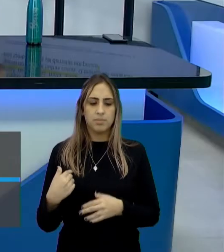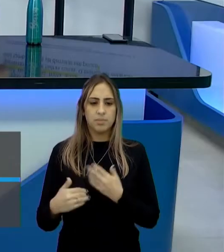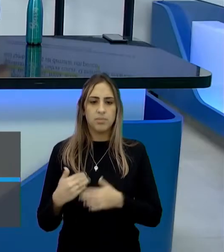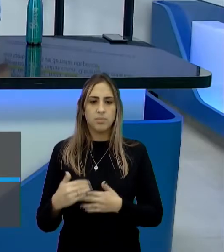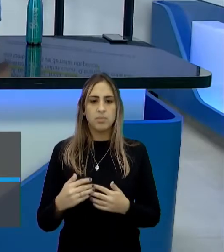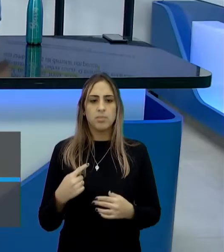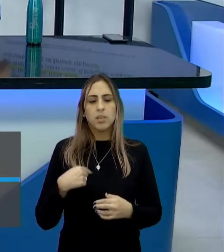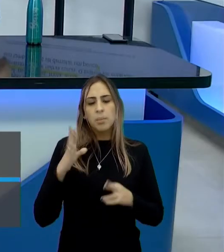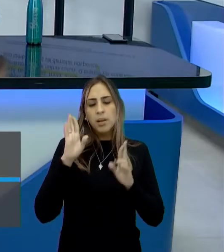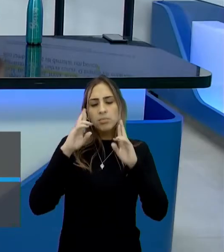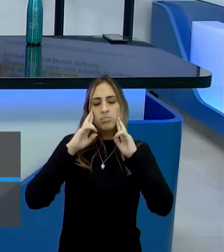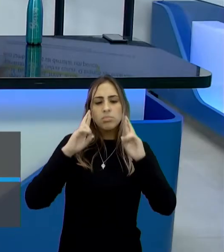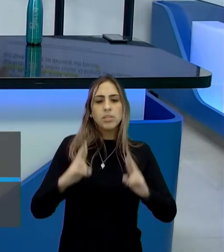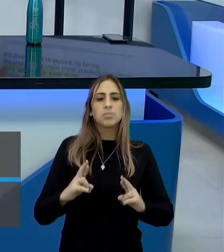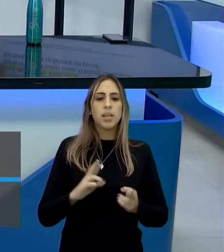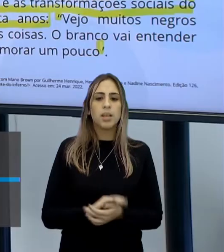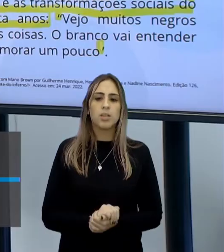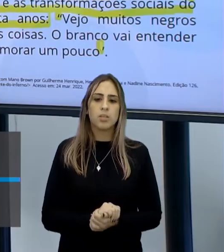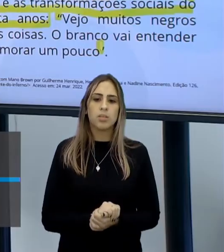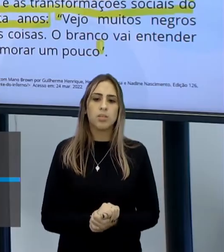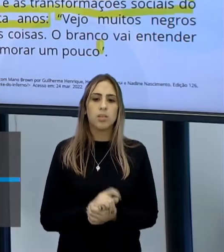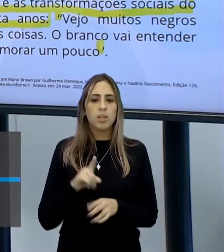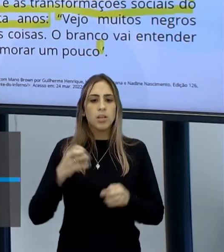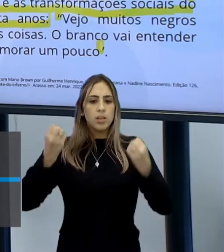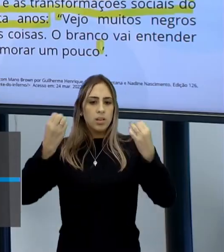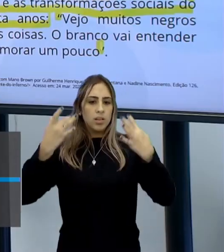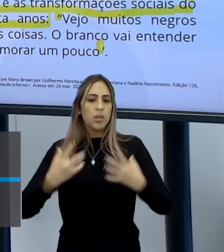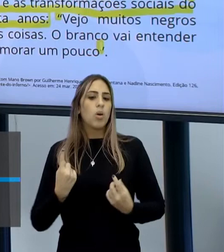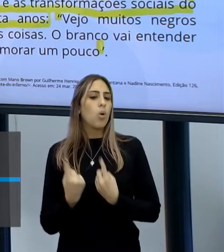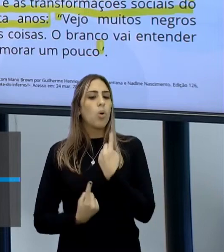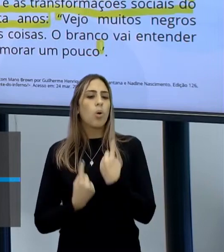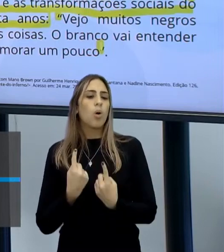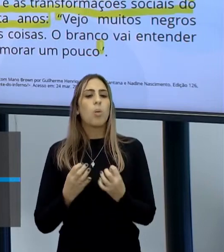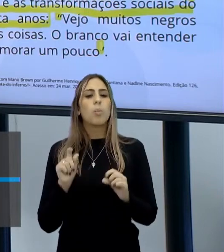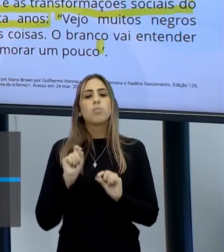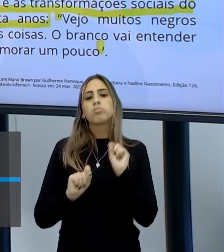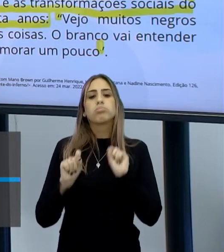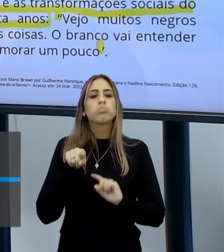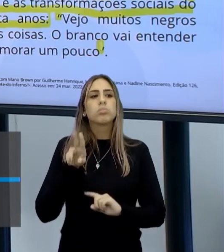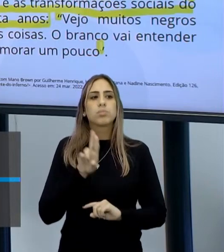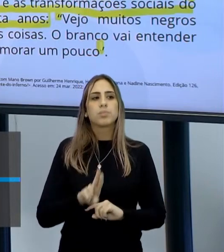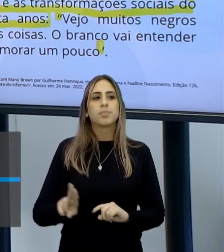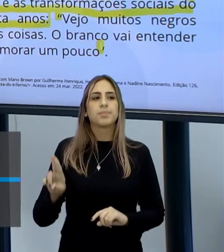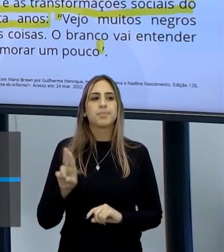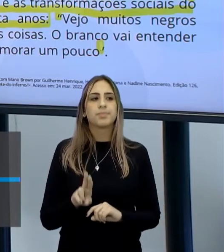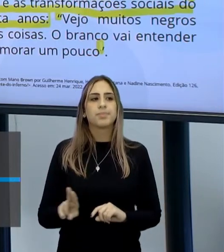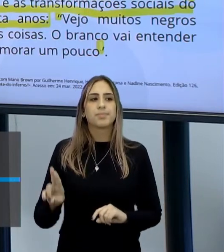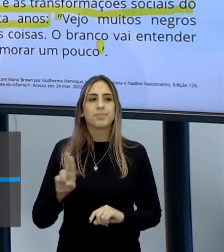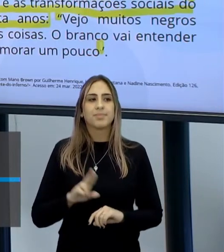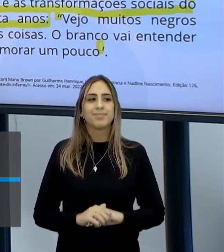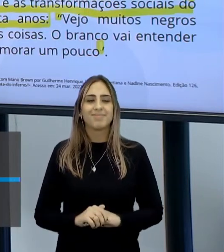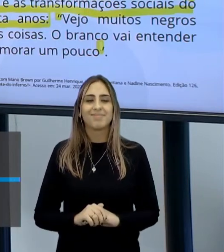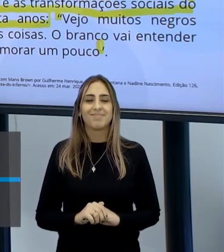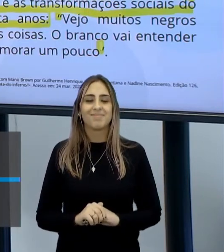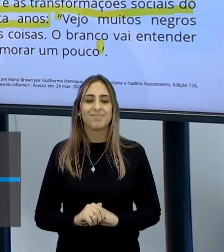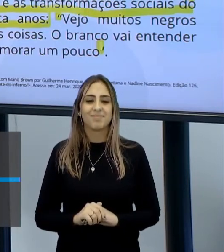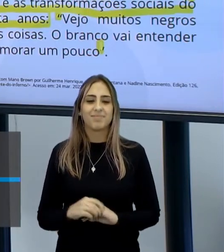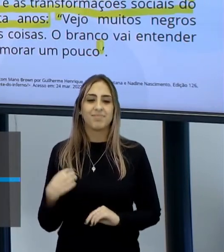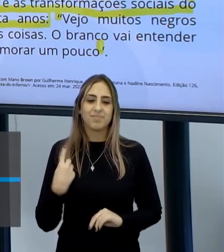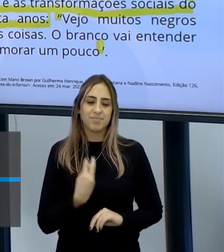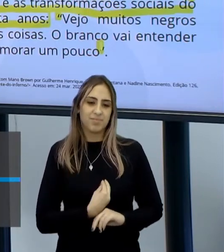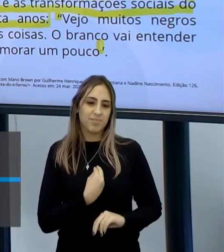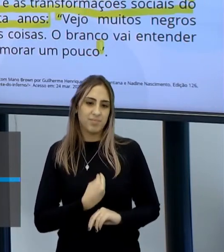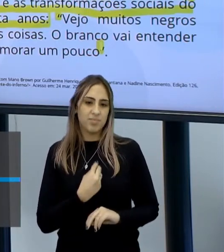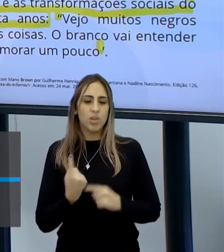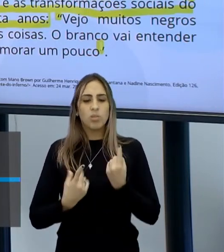justifica, mas explica. Né? Então, ele explica qual o motivo que ele utilizou ali, aquela linguagem, o que ele vivenciava,